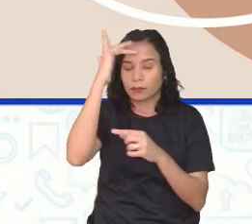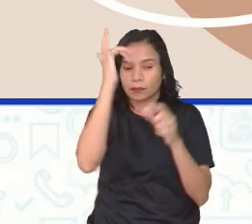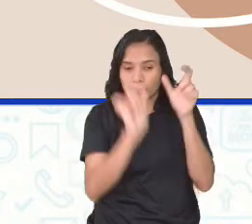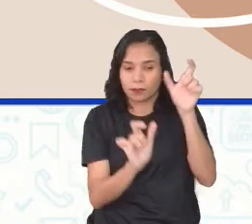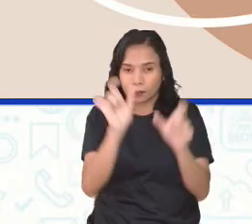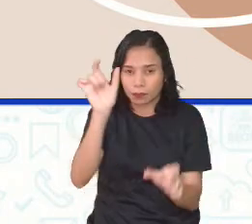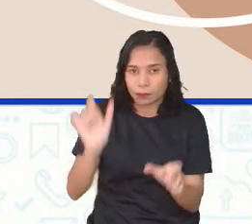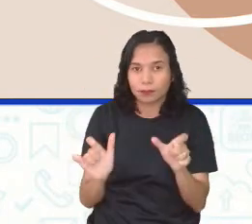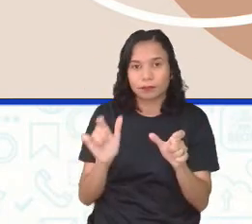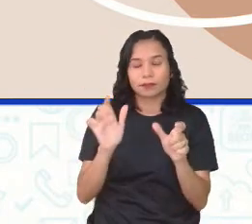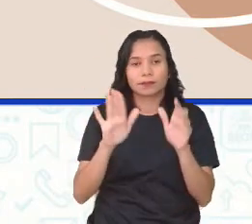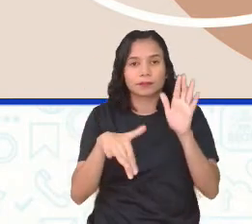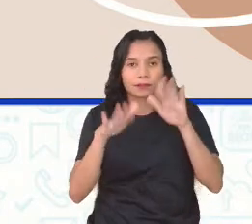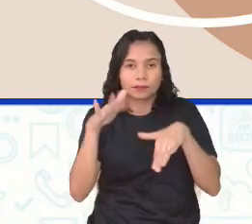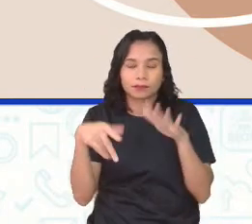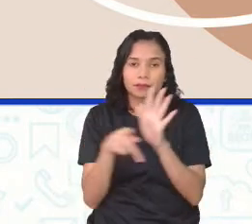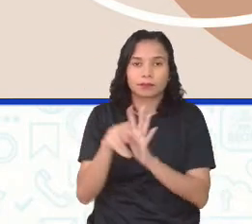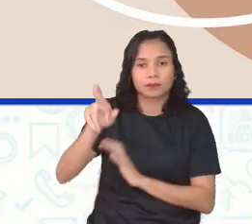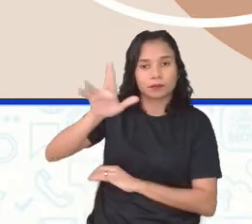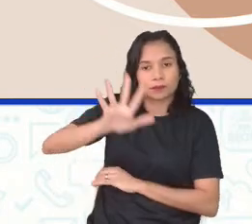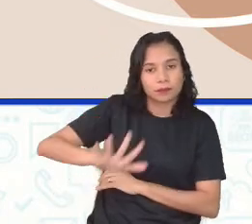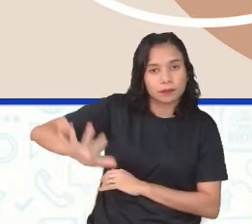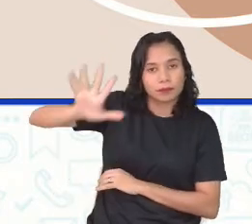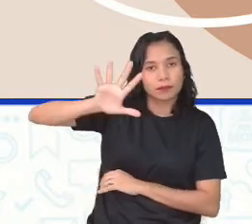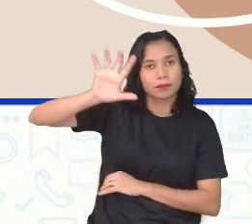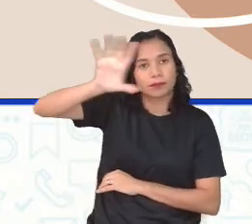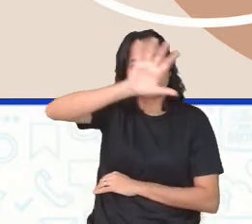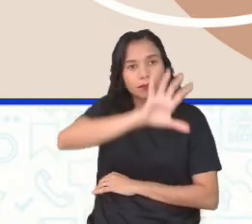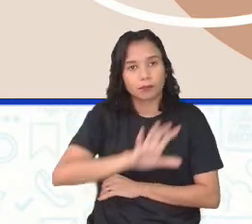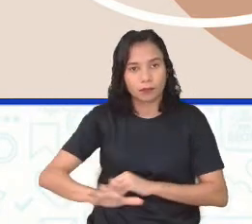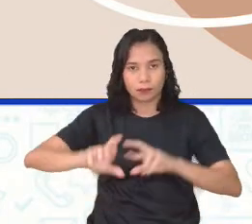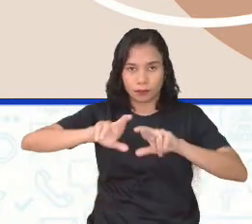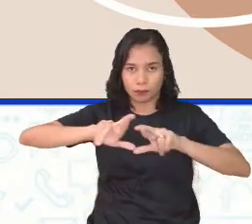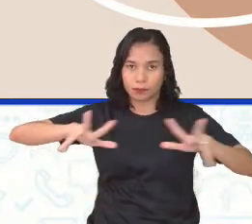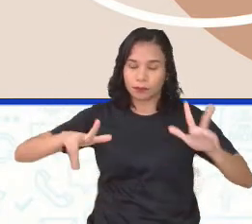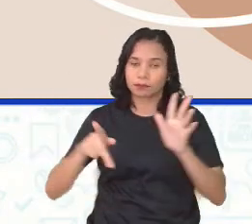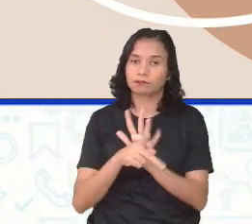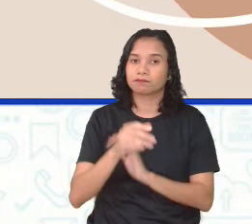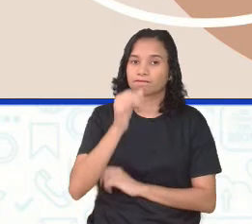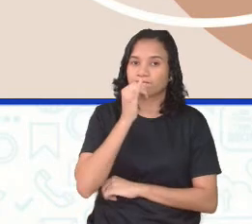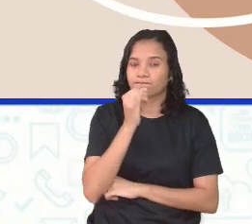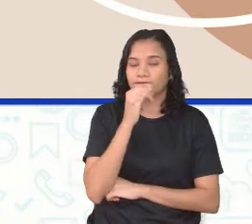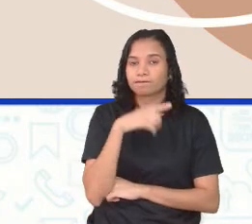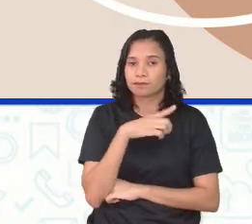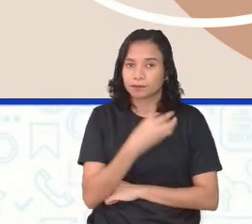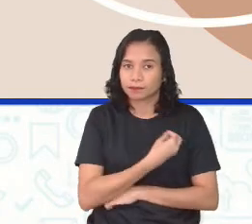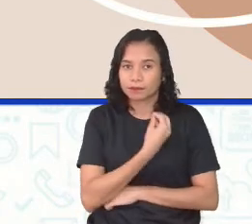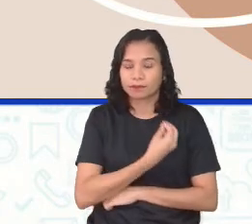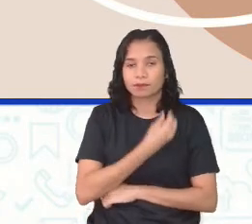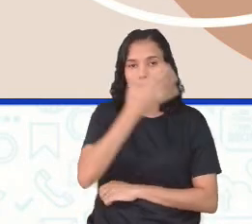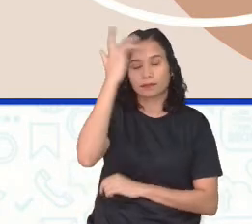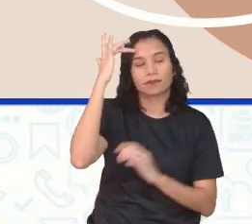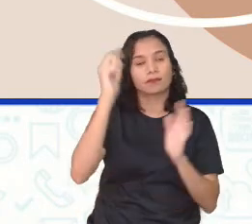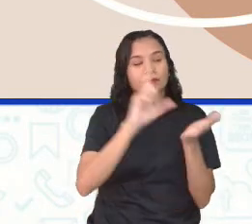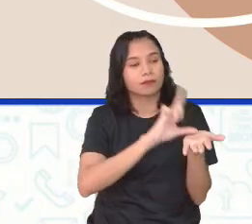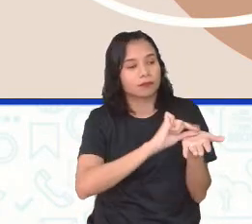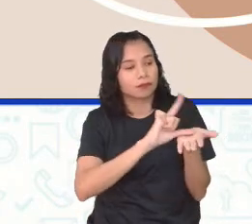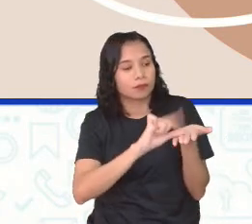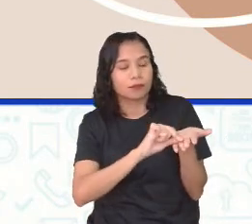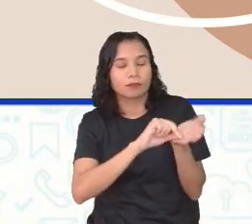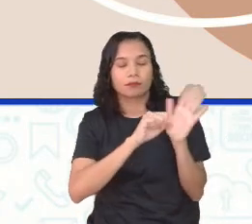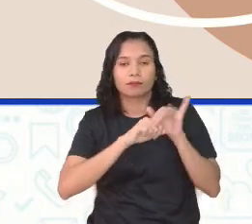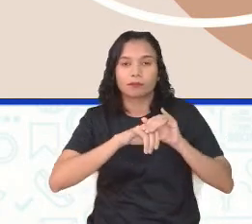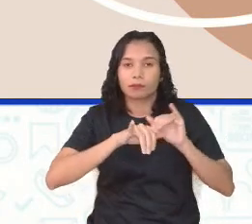pessoas, muitas vezes de regiões completamente distintas, como é o caso dos artigos